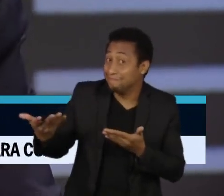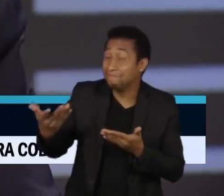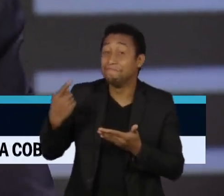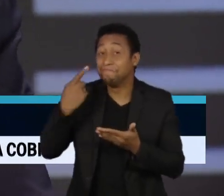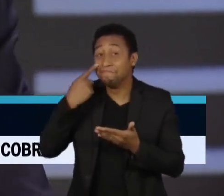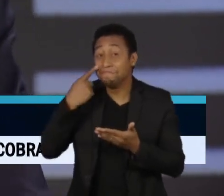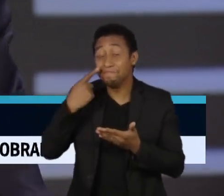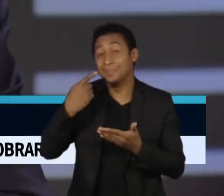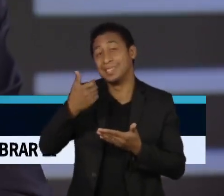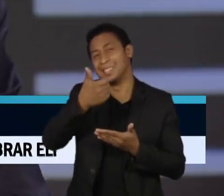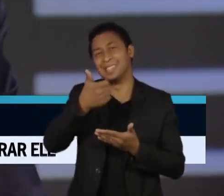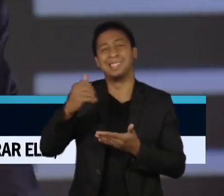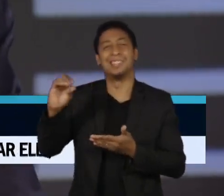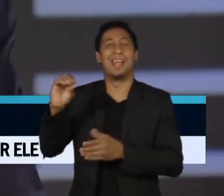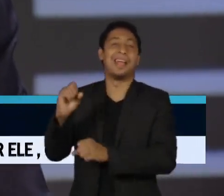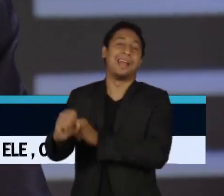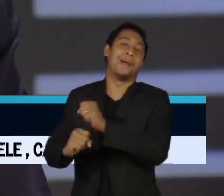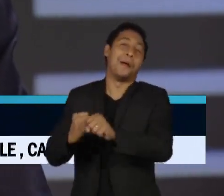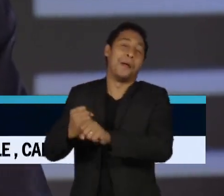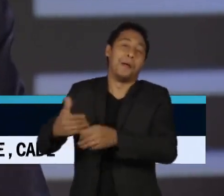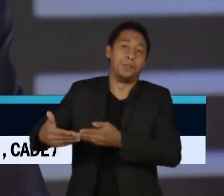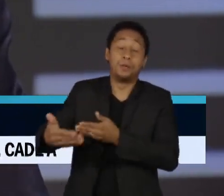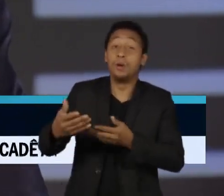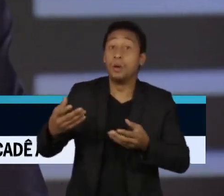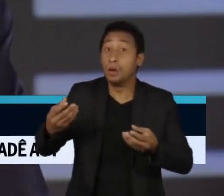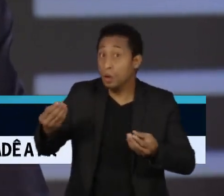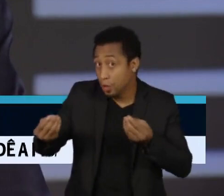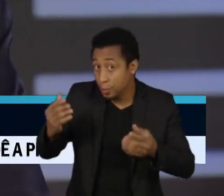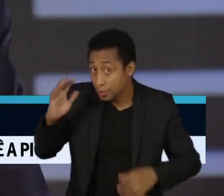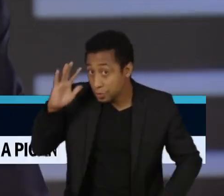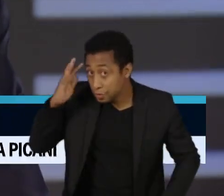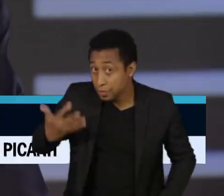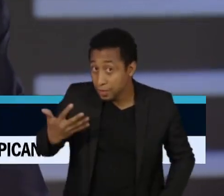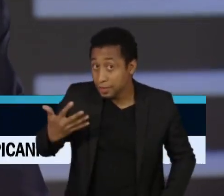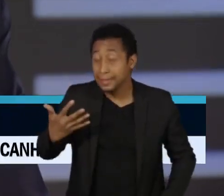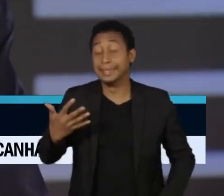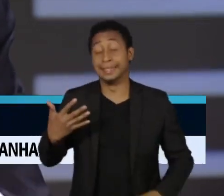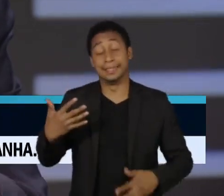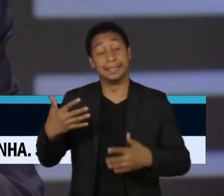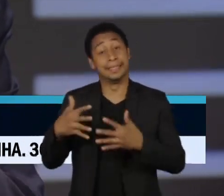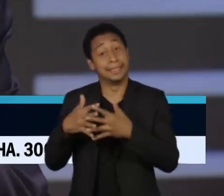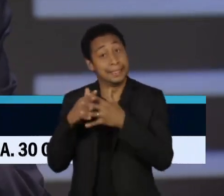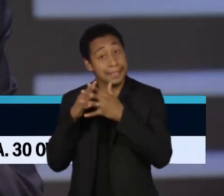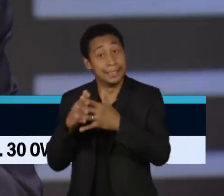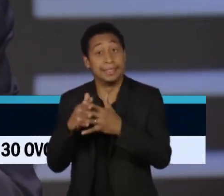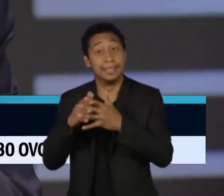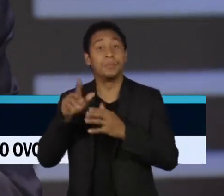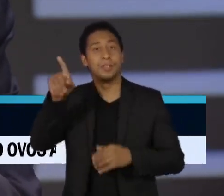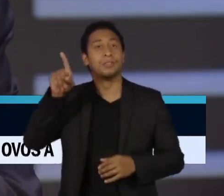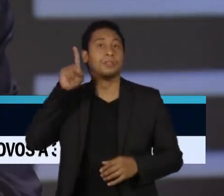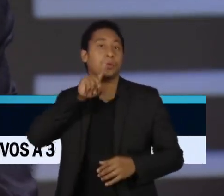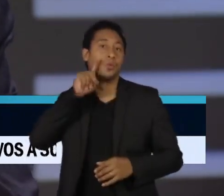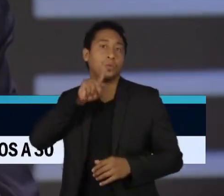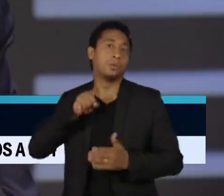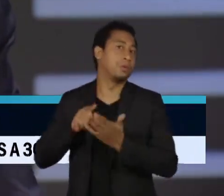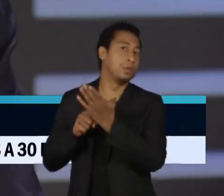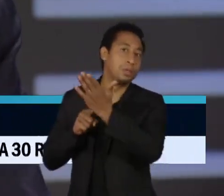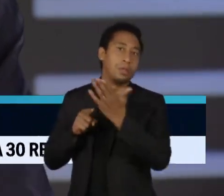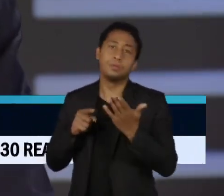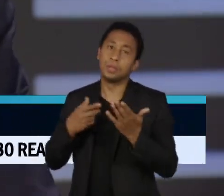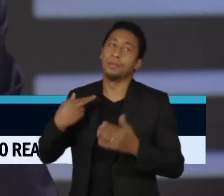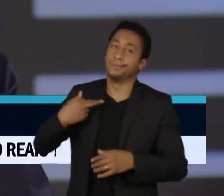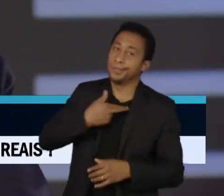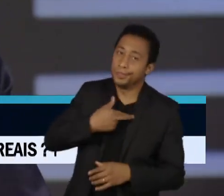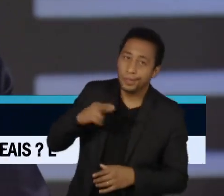esse século. Agora, como fazer isso é complicado, porque com os Estados Unidos nós tínhamos o mesmo mundo intelectual, religioso e